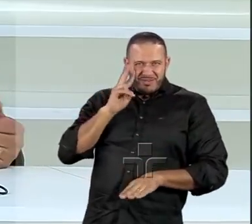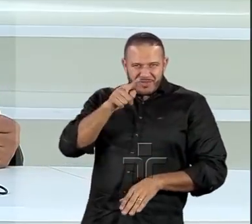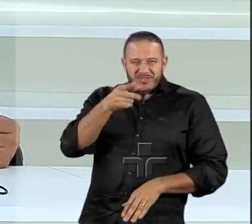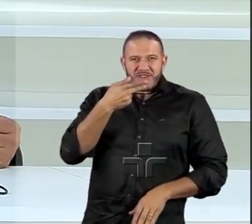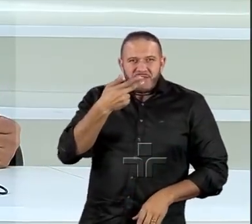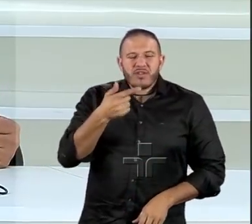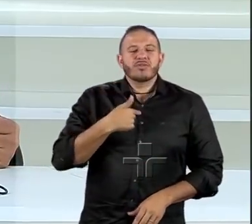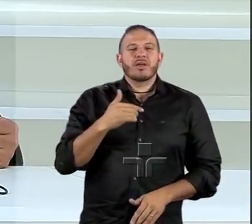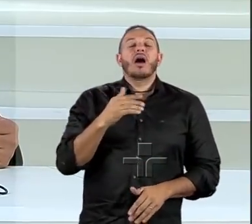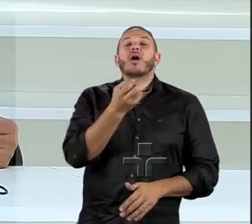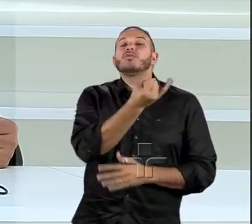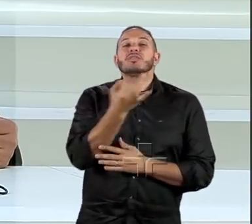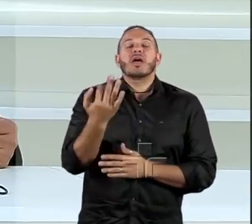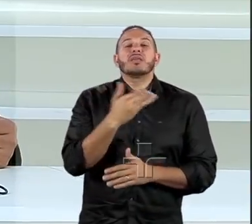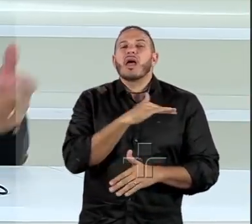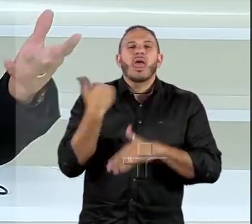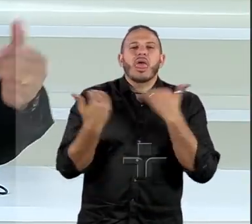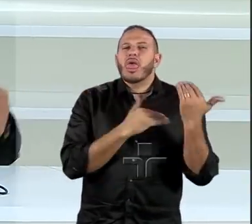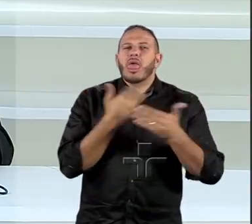sobre a mortalidade